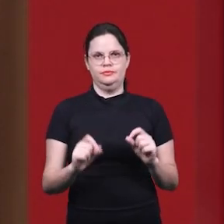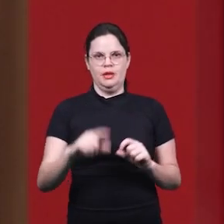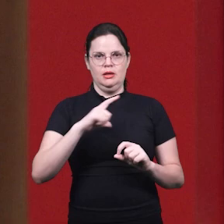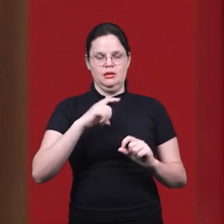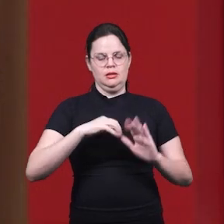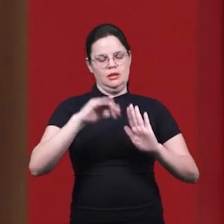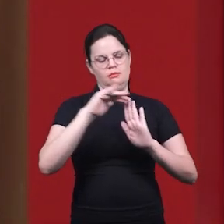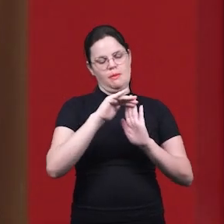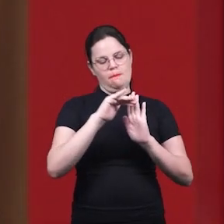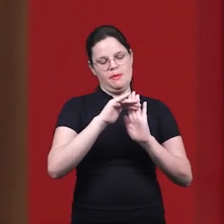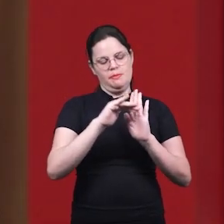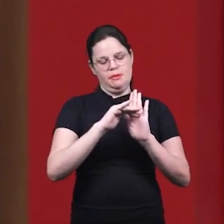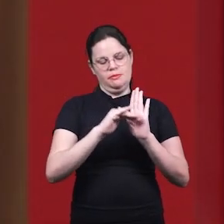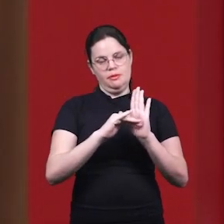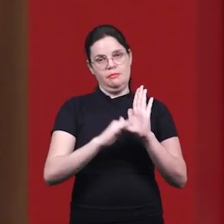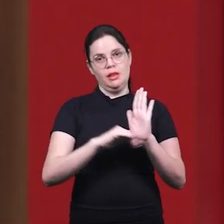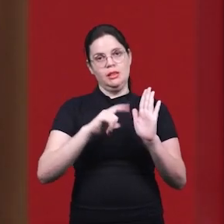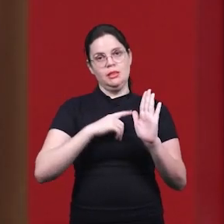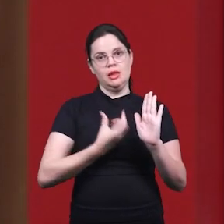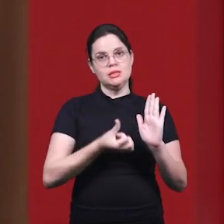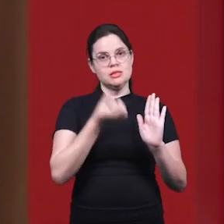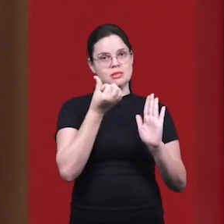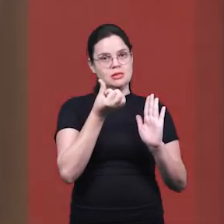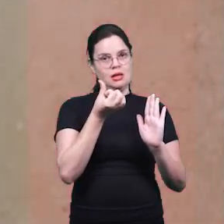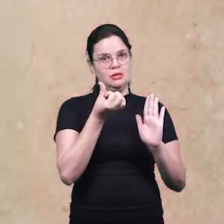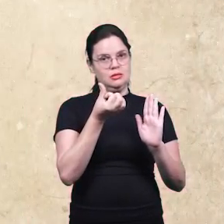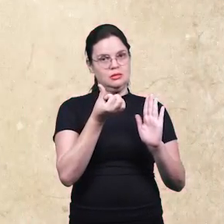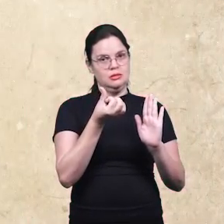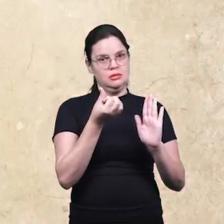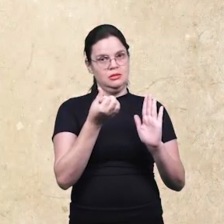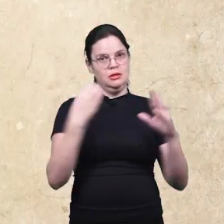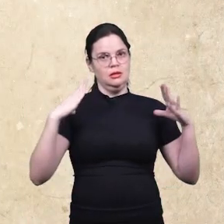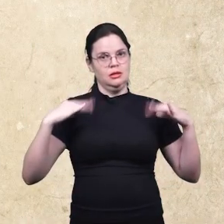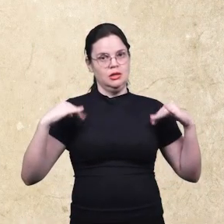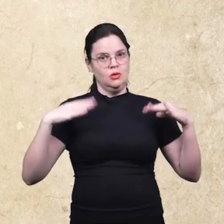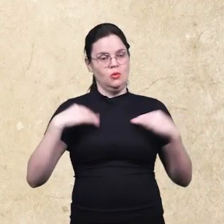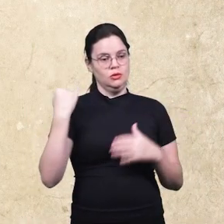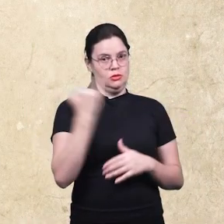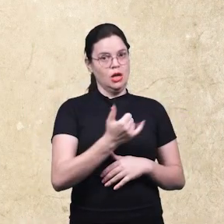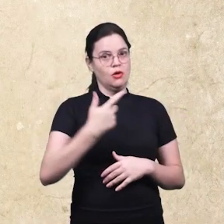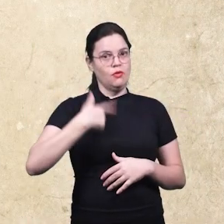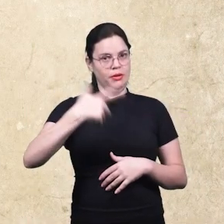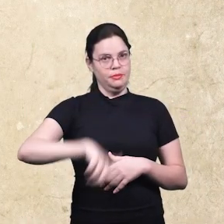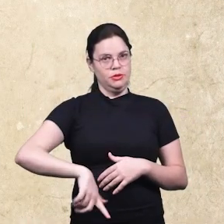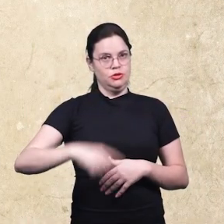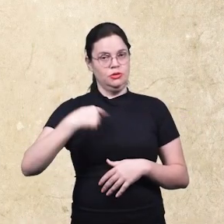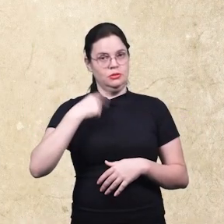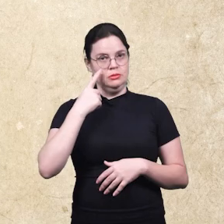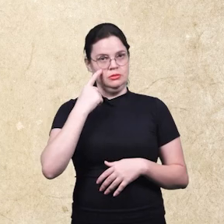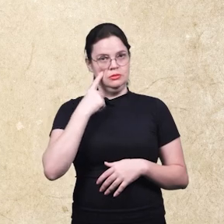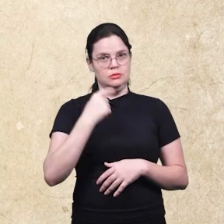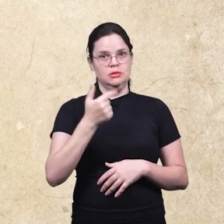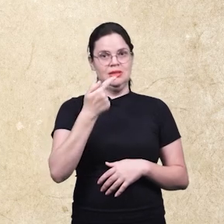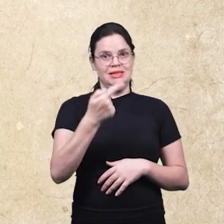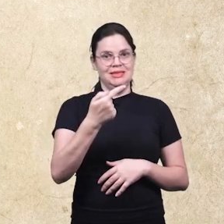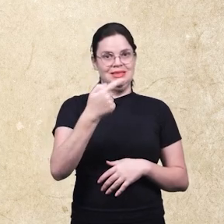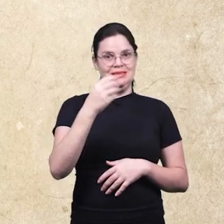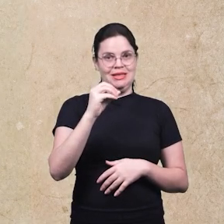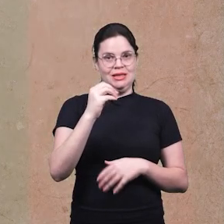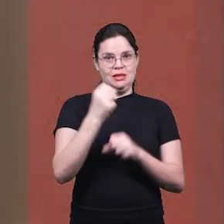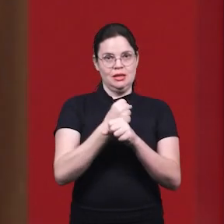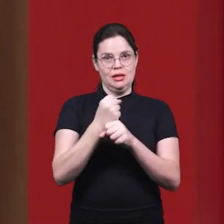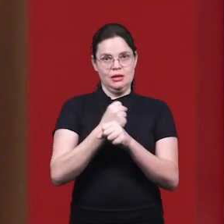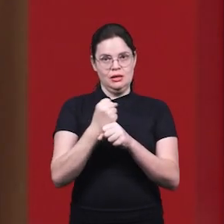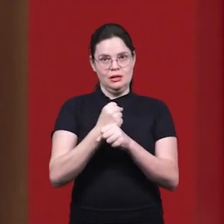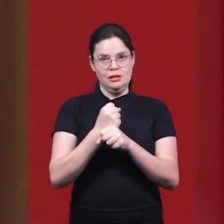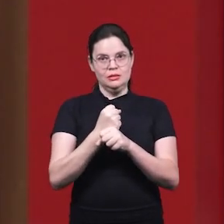6 tópicos que o anjo falou a Daniel, repetindo, vou repetir, 70 anos estão determinados